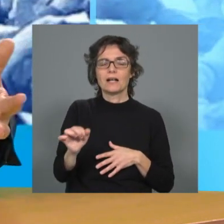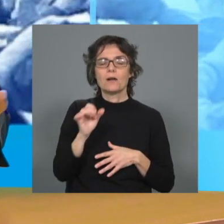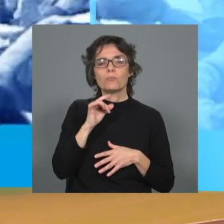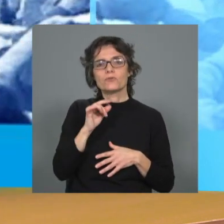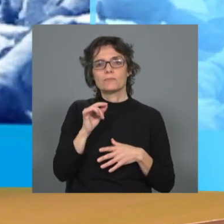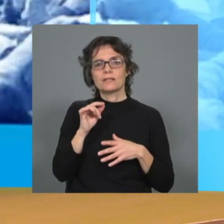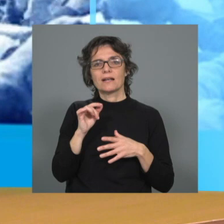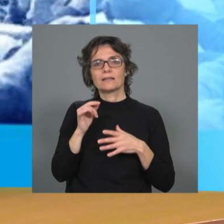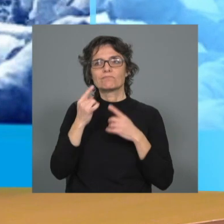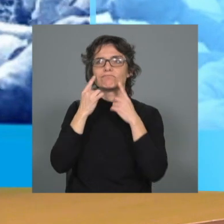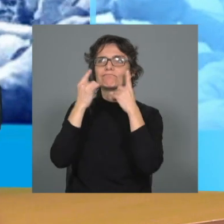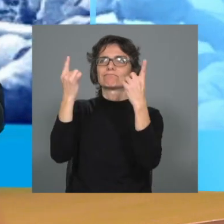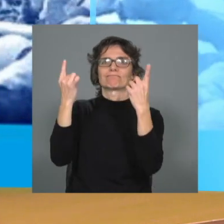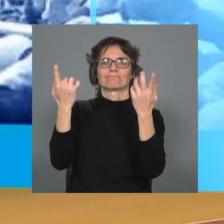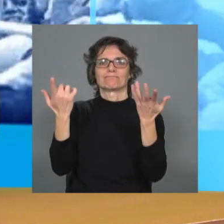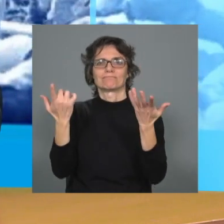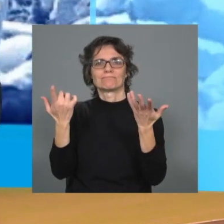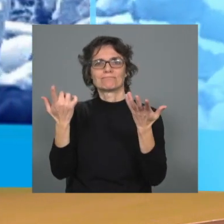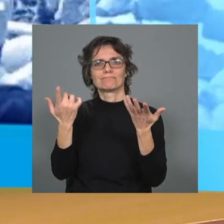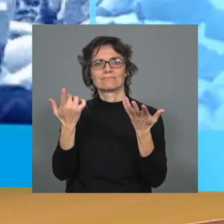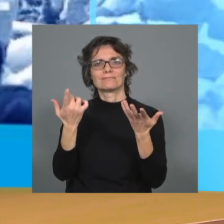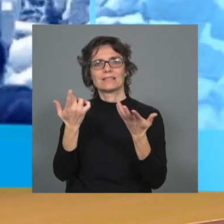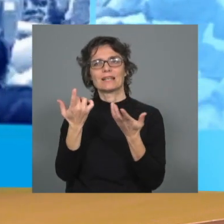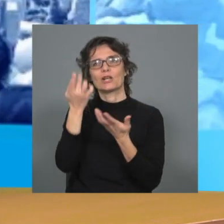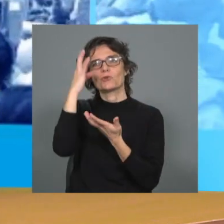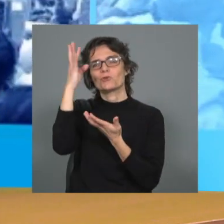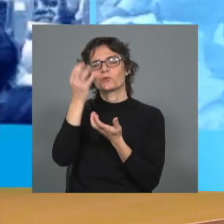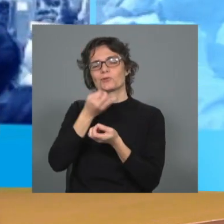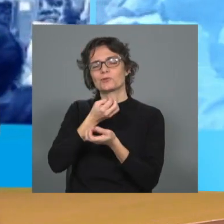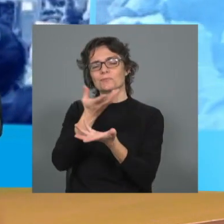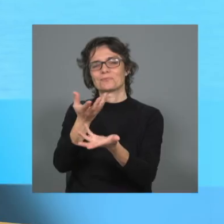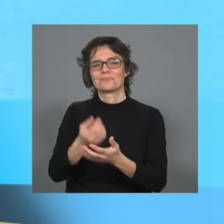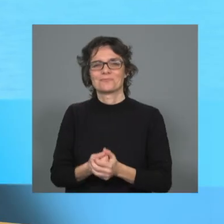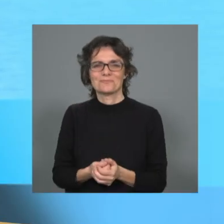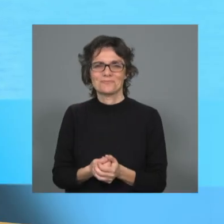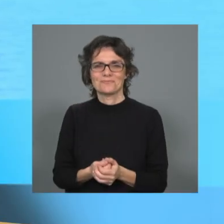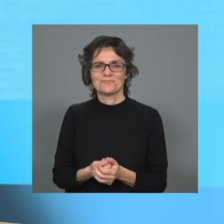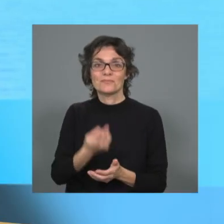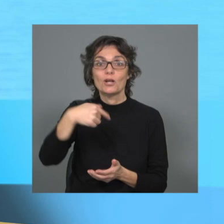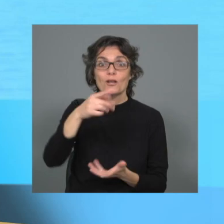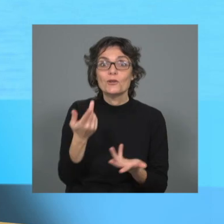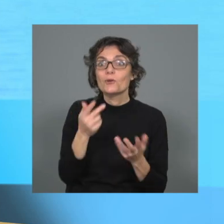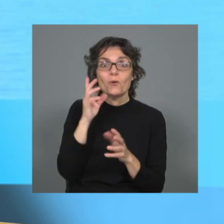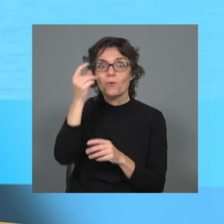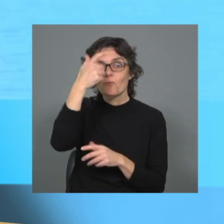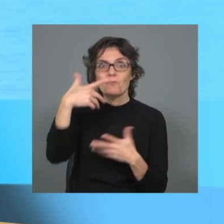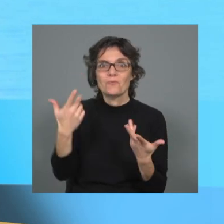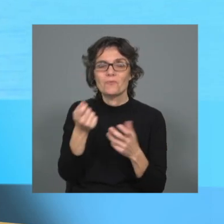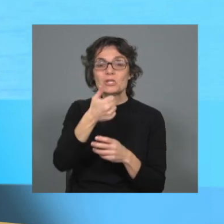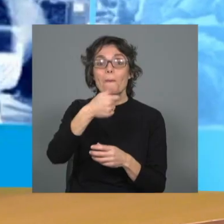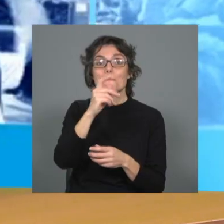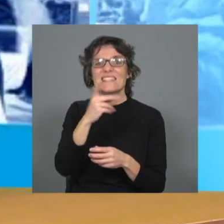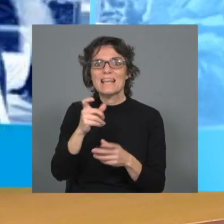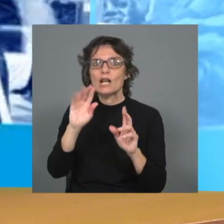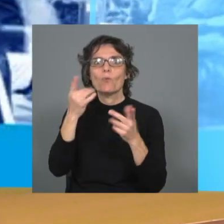partilhar aquilo que são e os seus sonhos. E quando é que podemos assistir a esta história bizarra? Bom, estamos